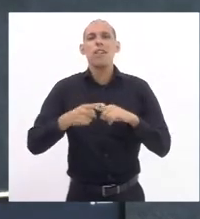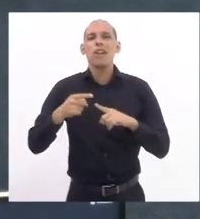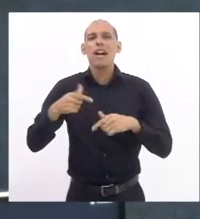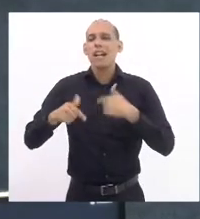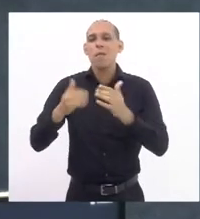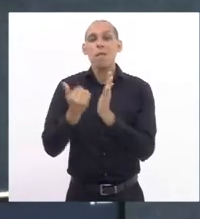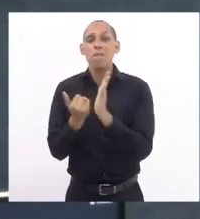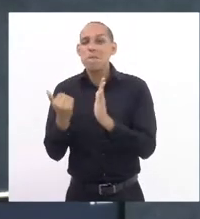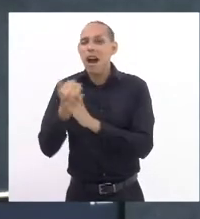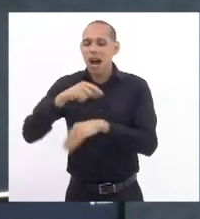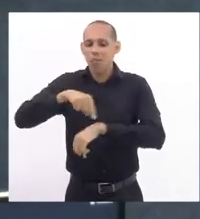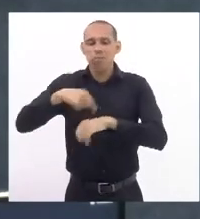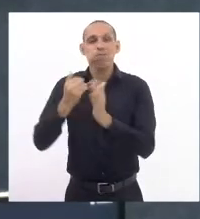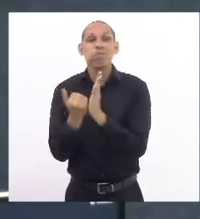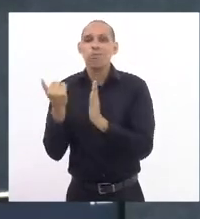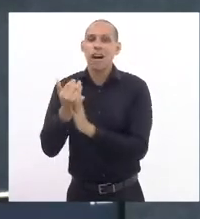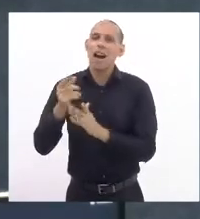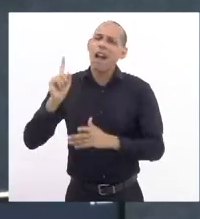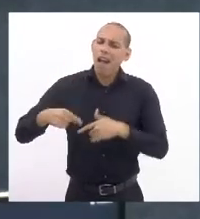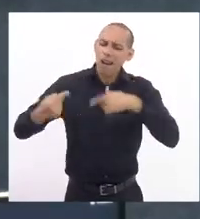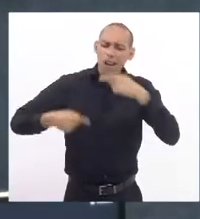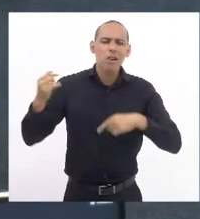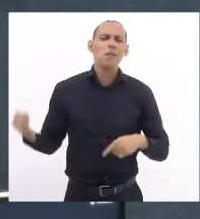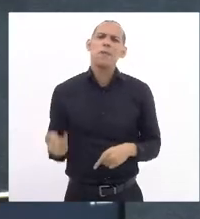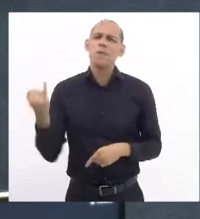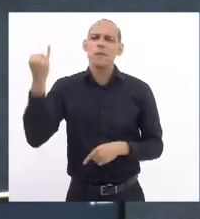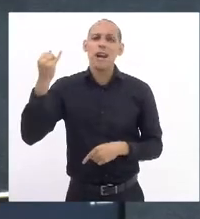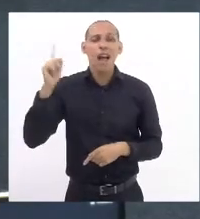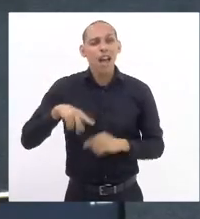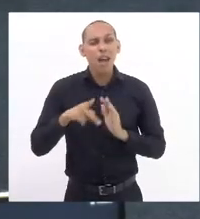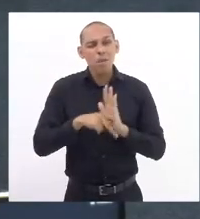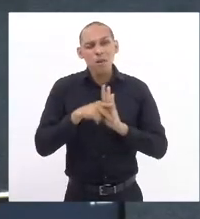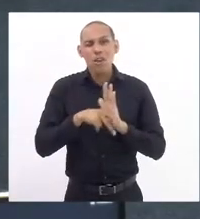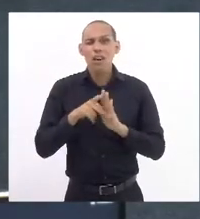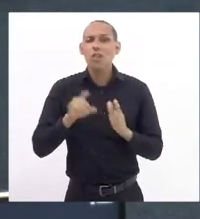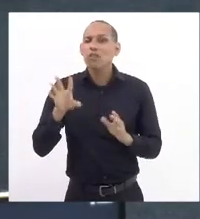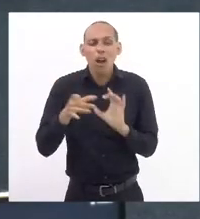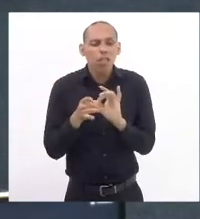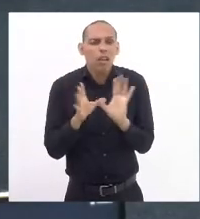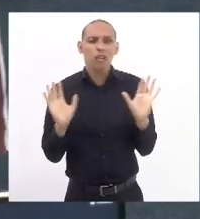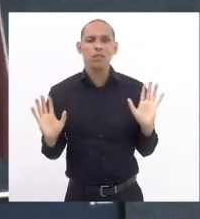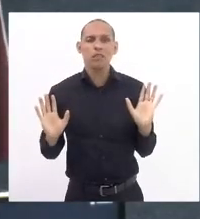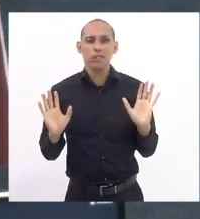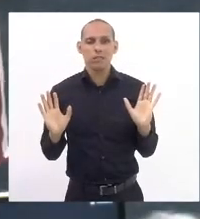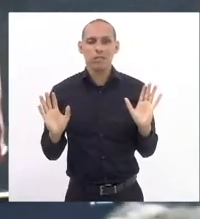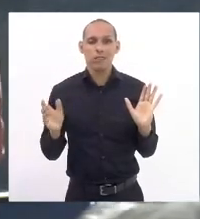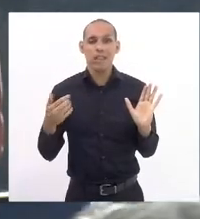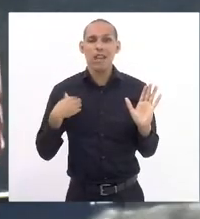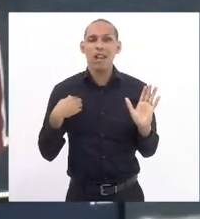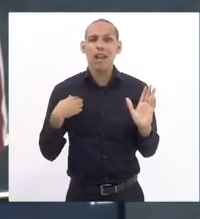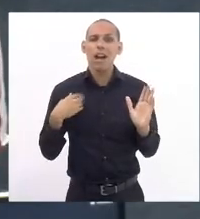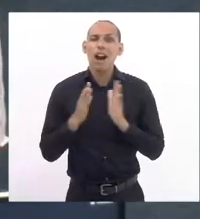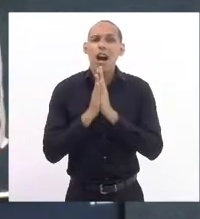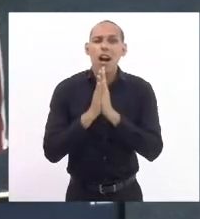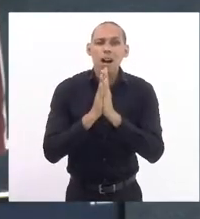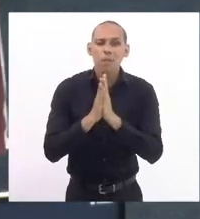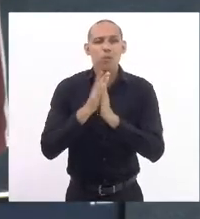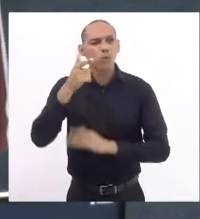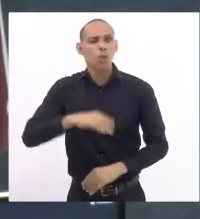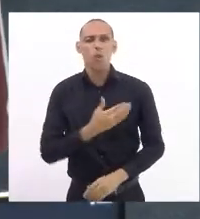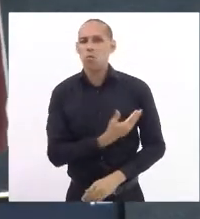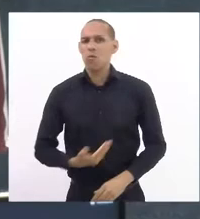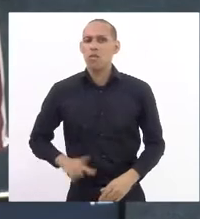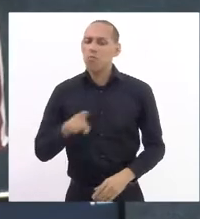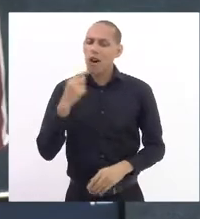escola trabalhando. Isso é um debate elementar. E esse projeto é um projeto meramente autorizativo. Eu faço um apelo de novo ao governo. Temos